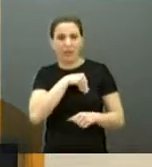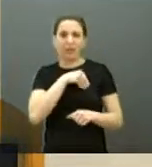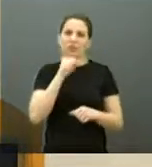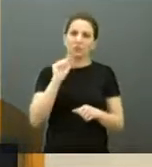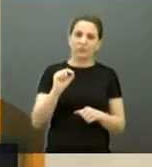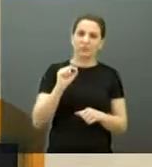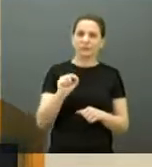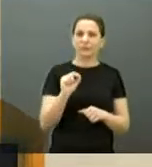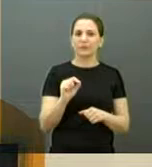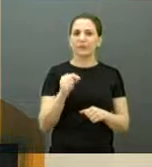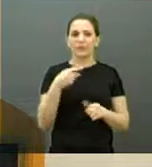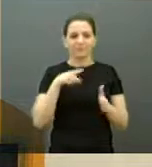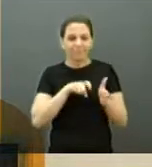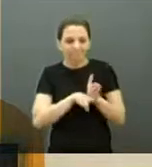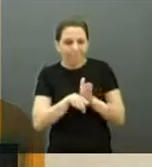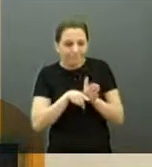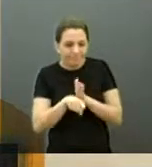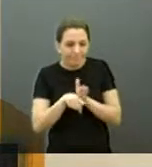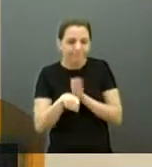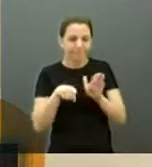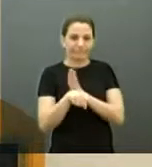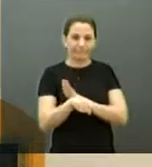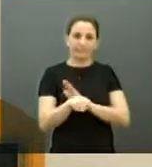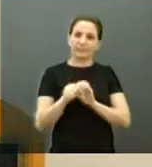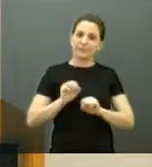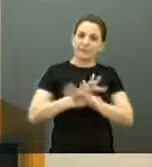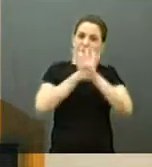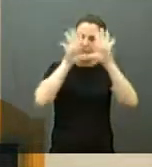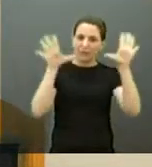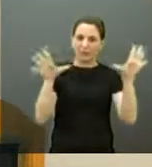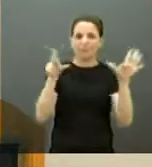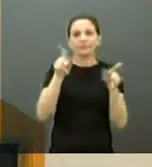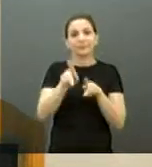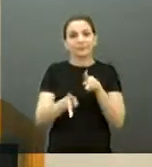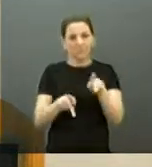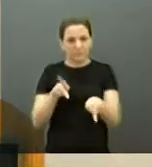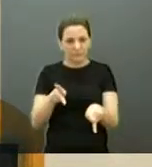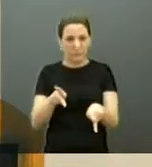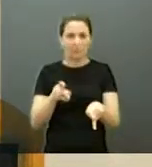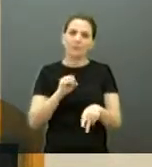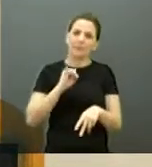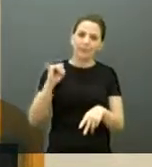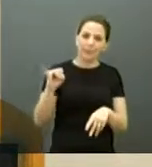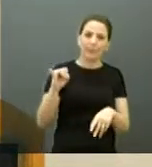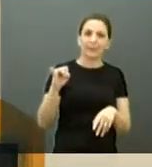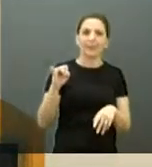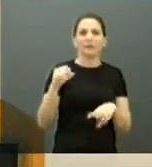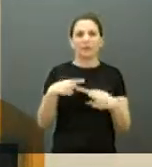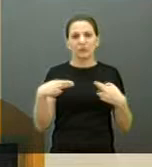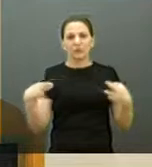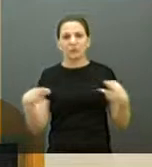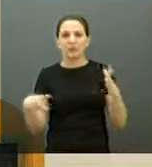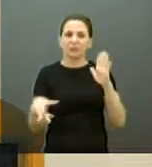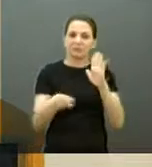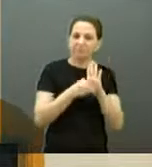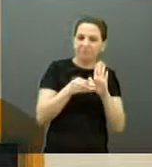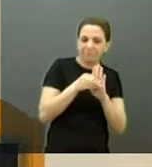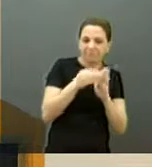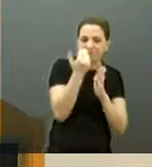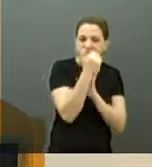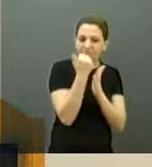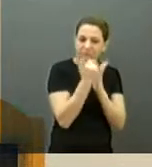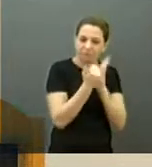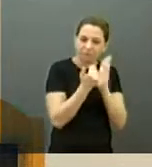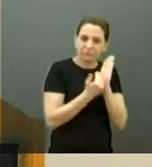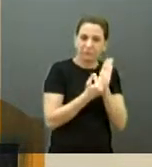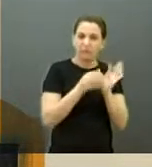ser investigadas e esclarecidas para a população. Se essa medida da escala já está ajudando a